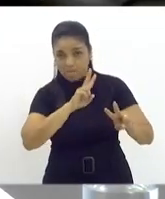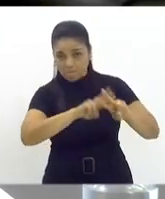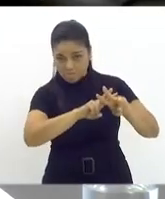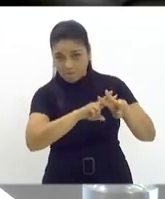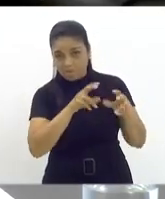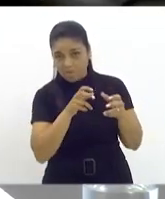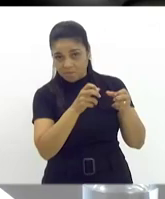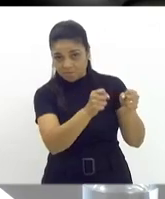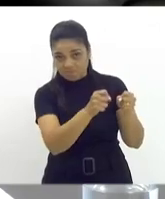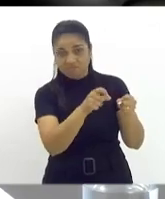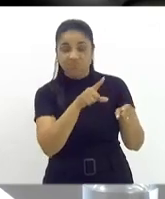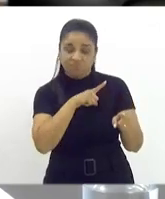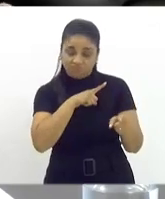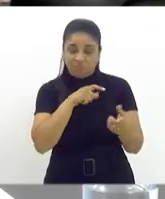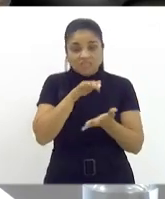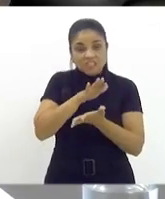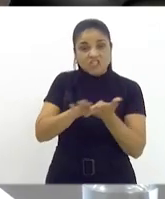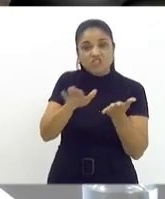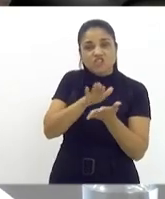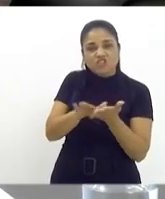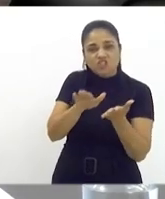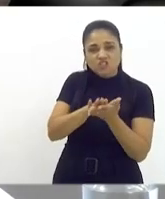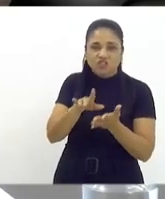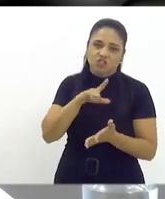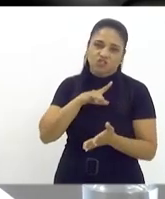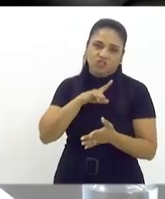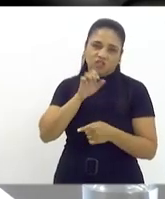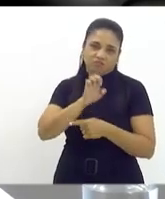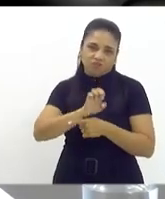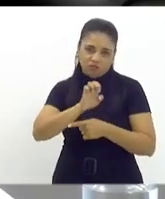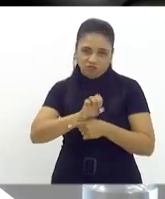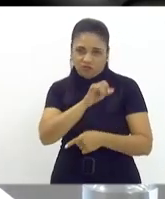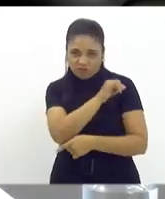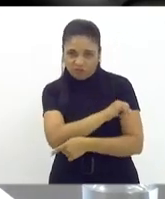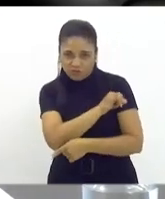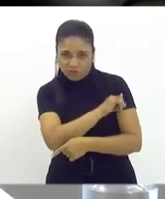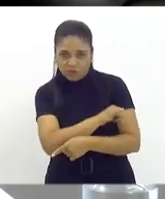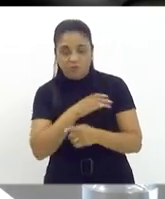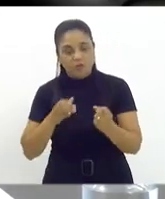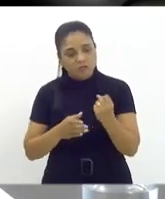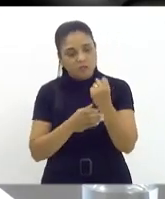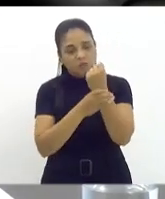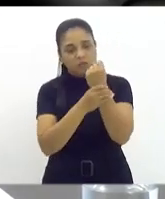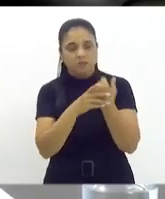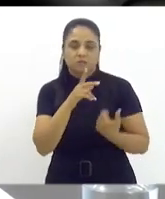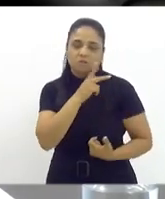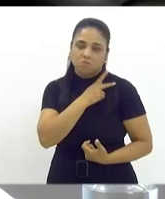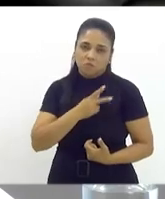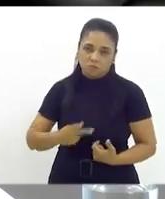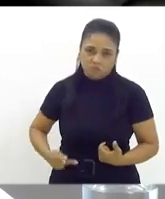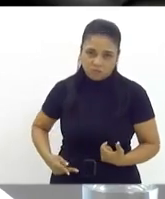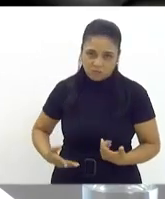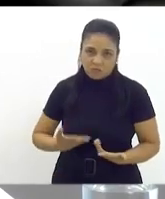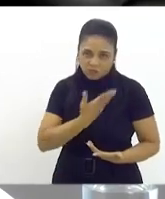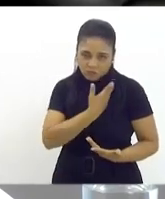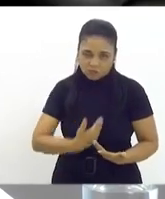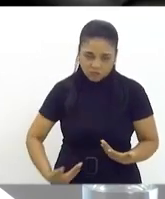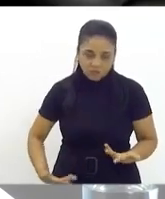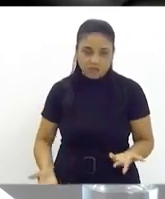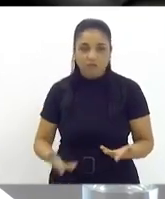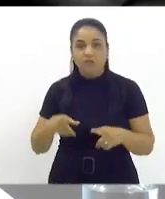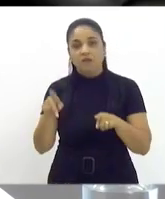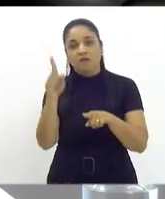né também gera né uma problemática para nossa segurança pública uma problemática para o país